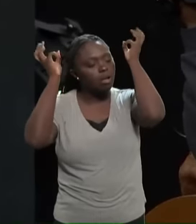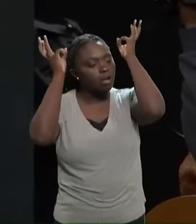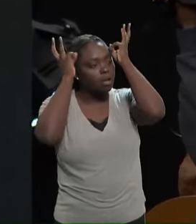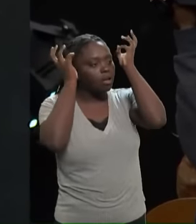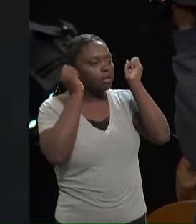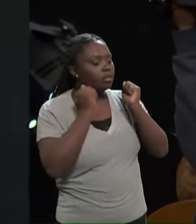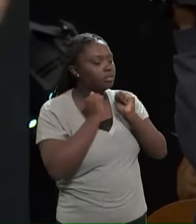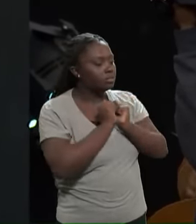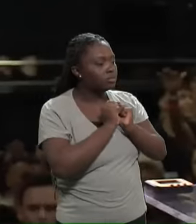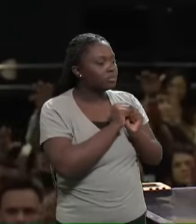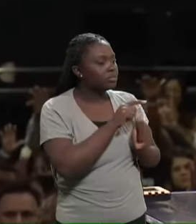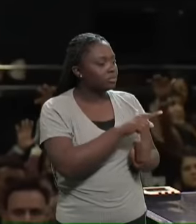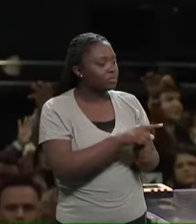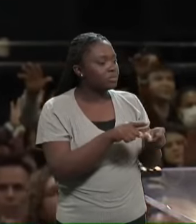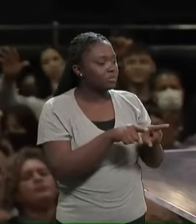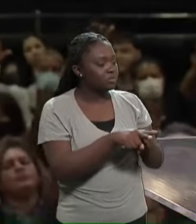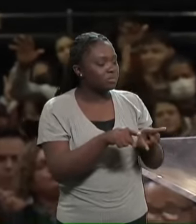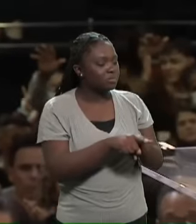contigo.